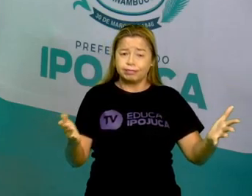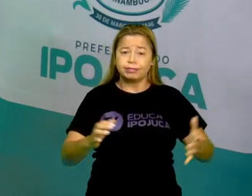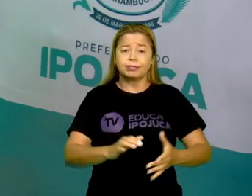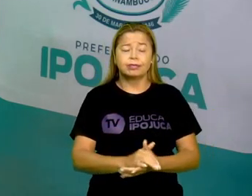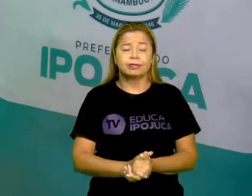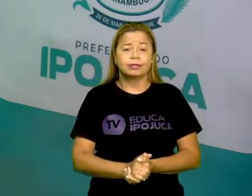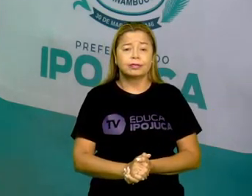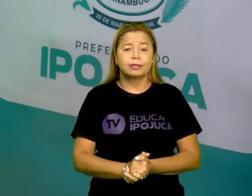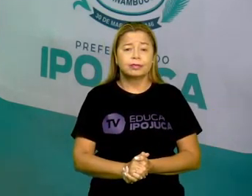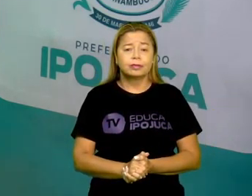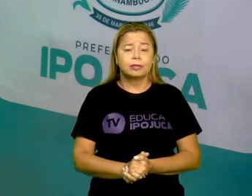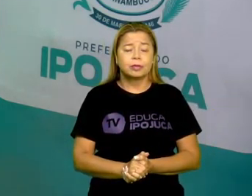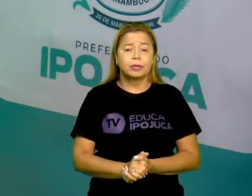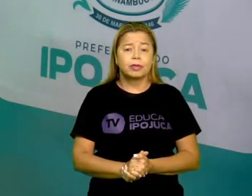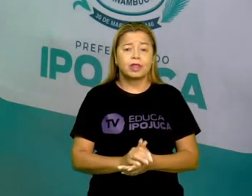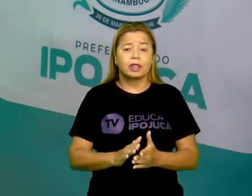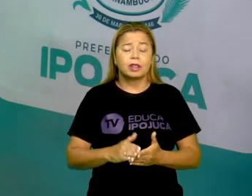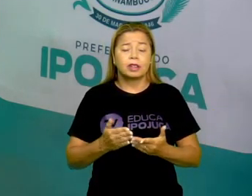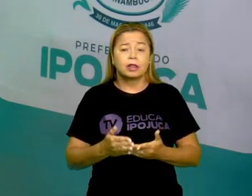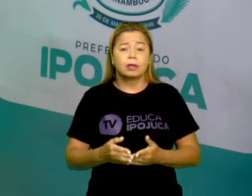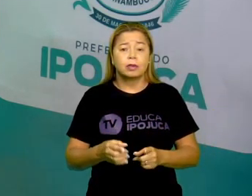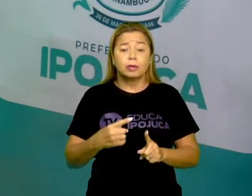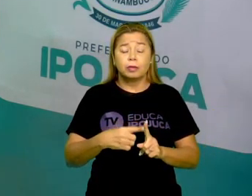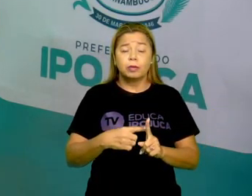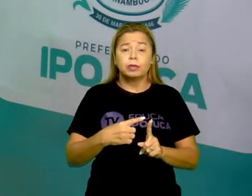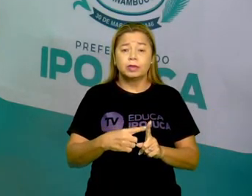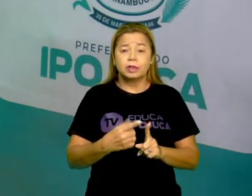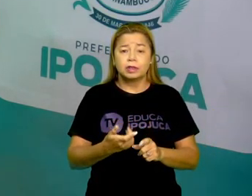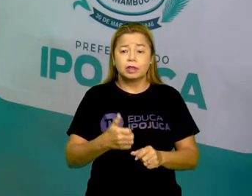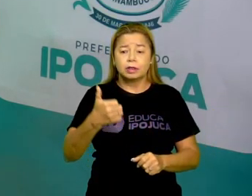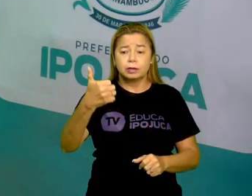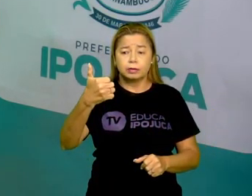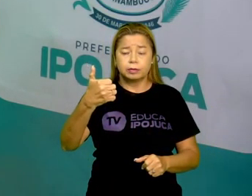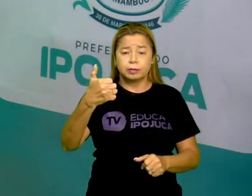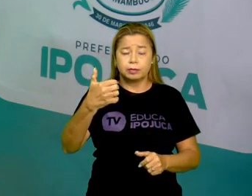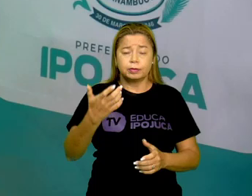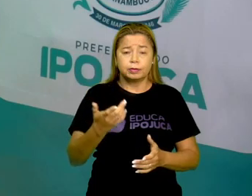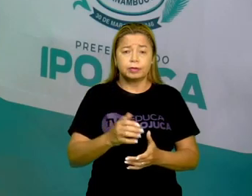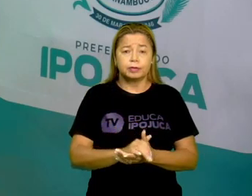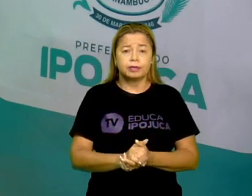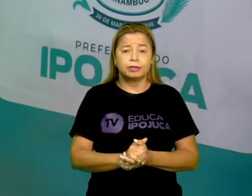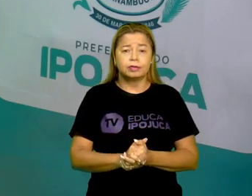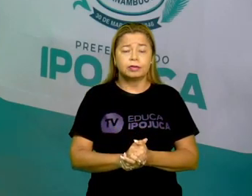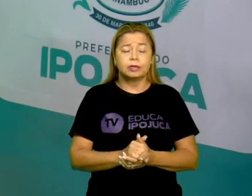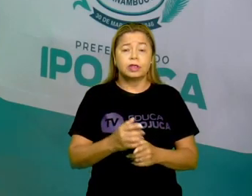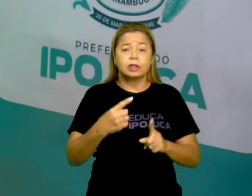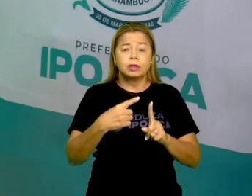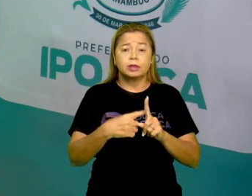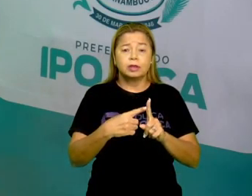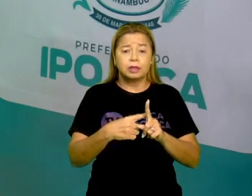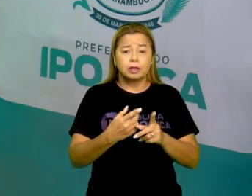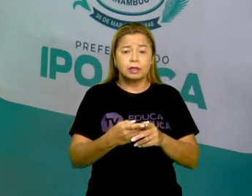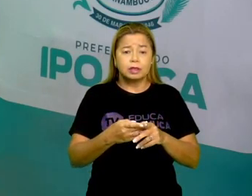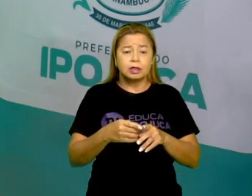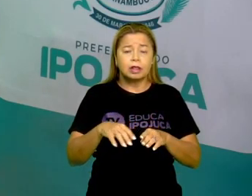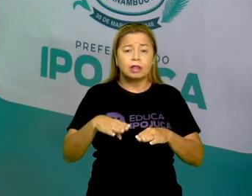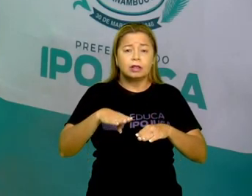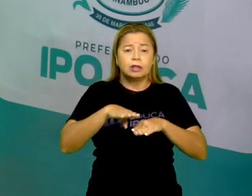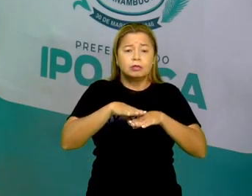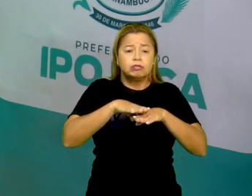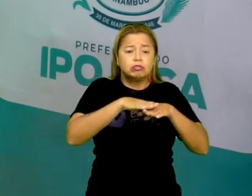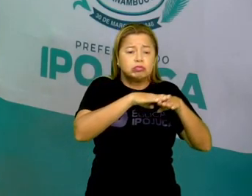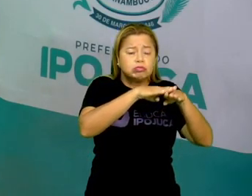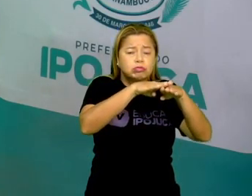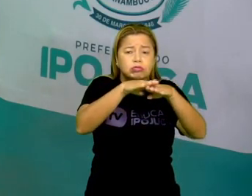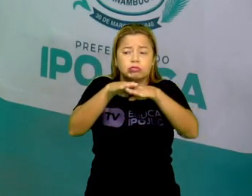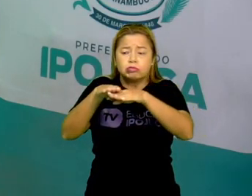certo? Essa unidade de medida de polegadas, ela não é uma unidade padrão com aquilo que a gente usa,